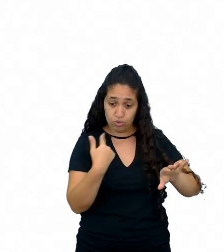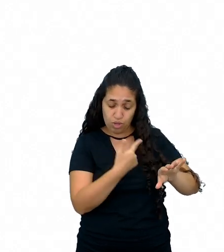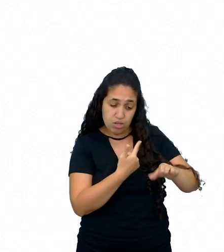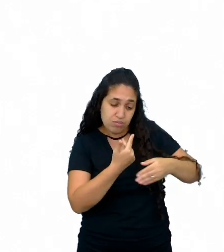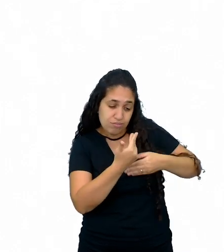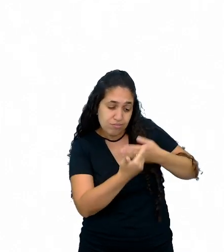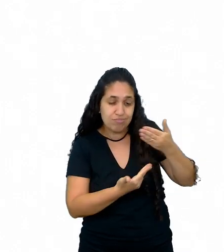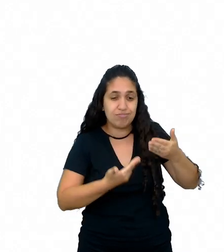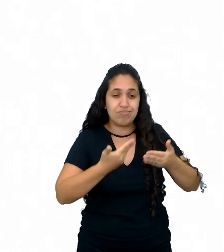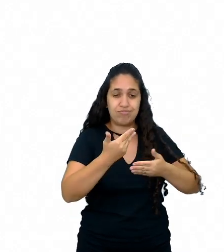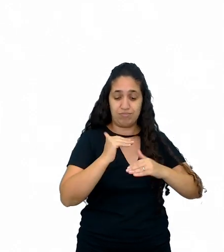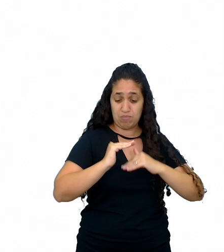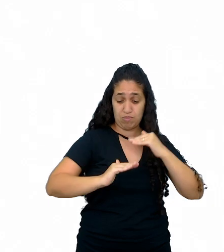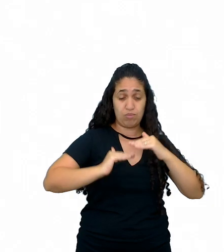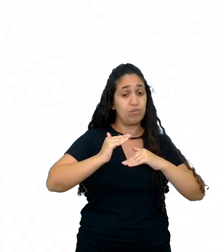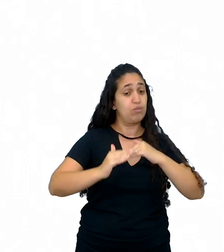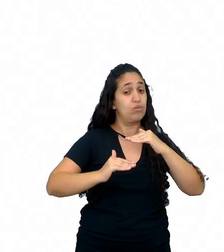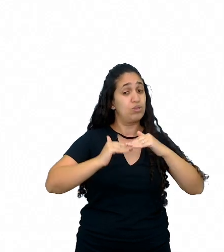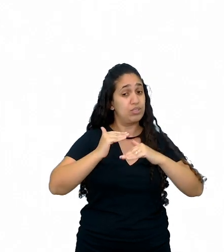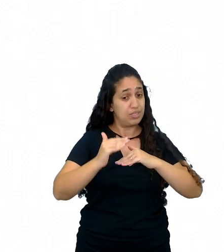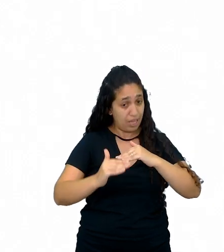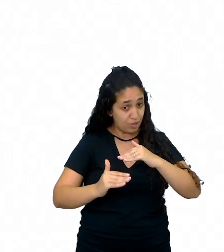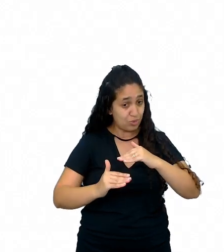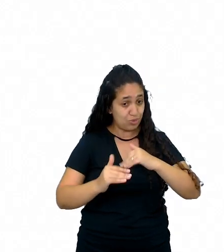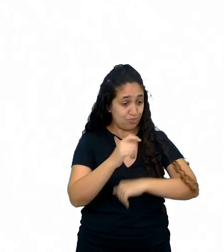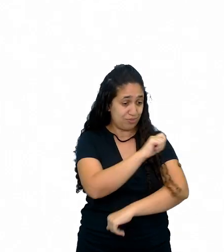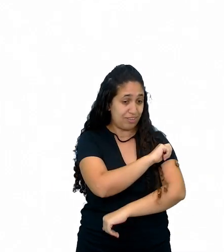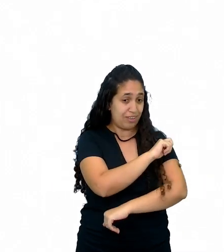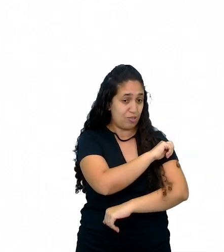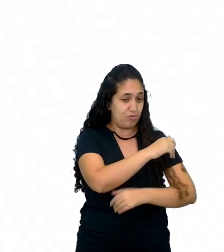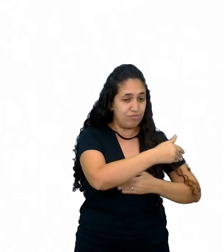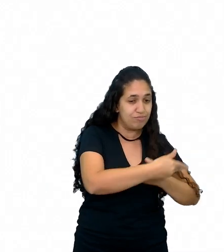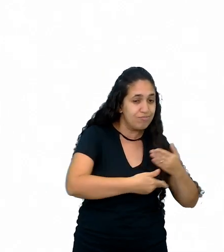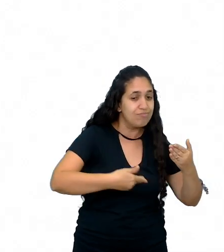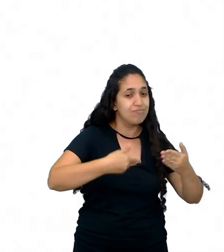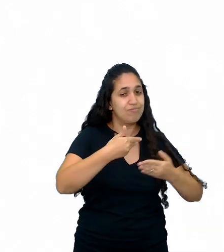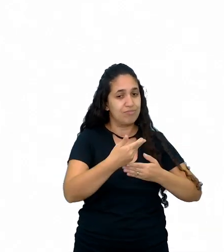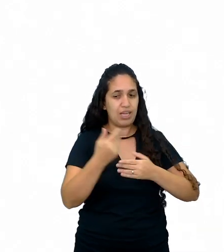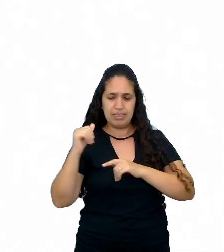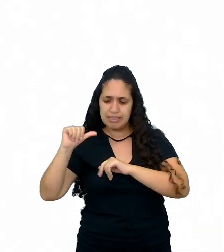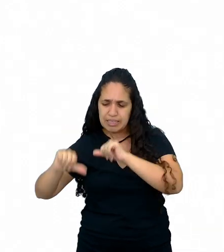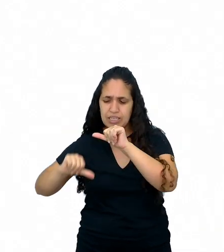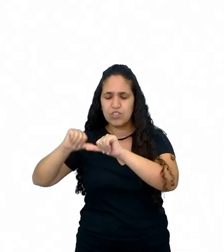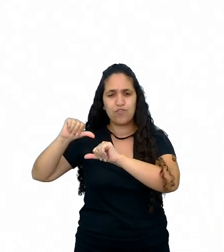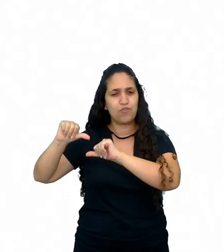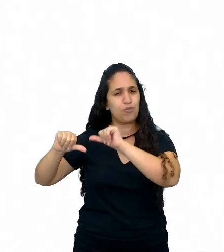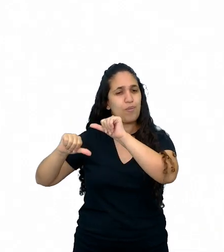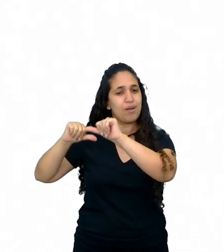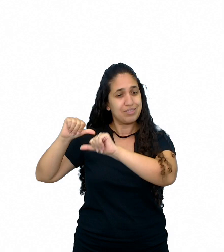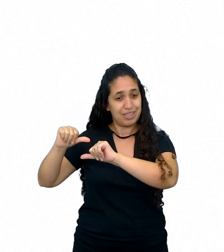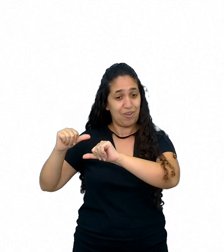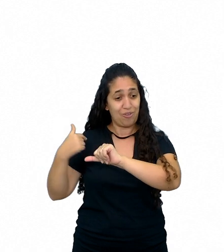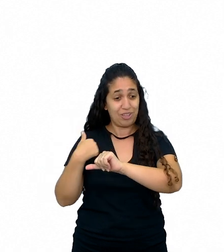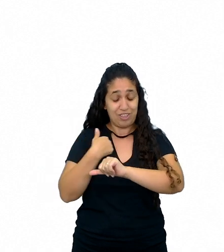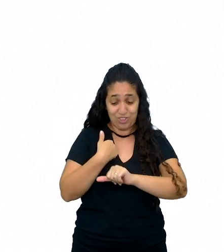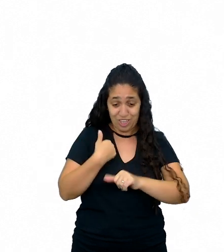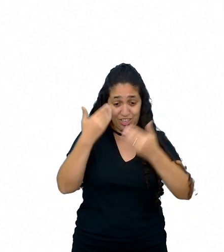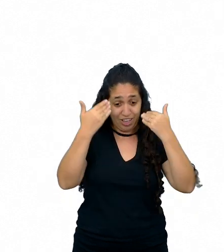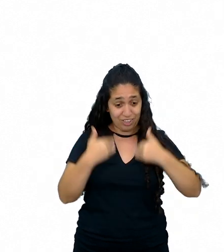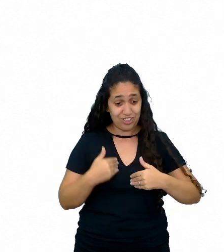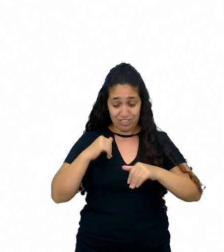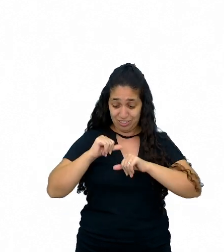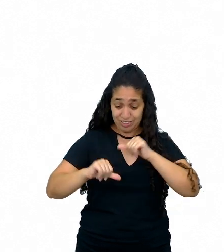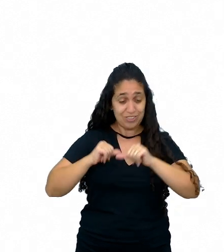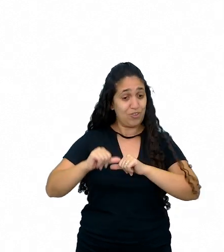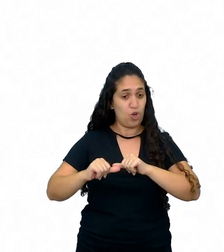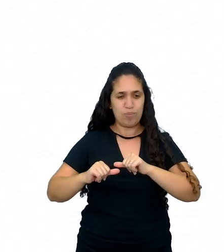envolvidos, né, no processo da educação dos nossos estudantes, né, a transformação que a gente se transforma o